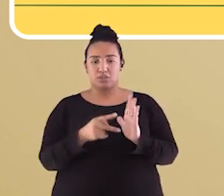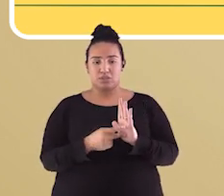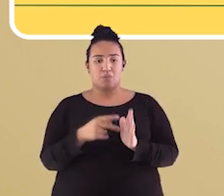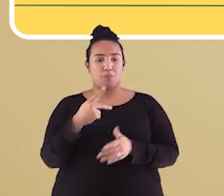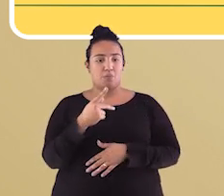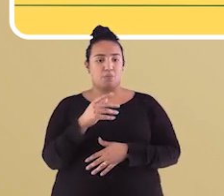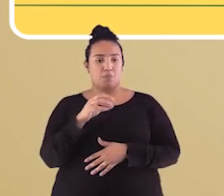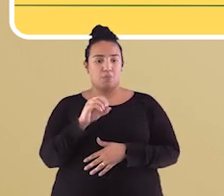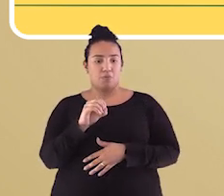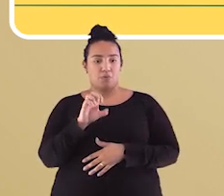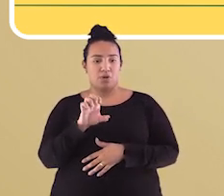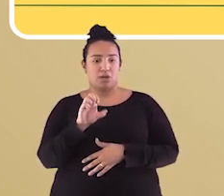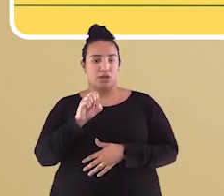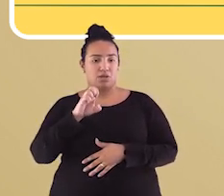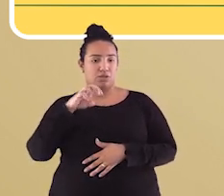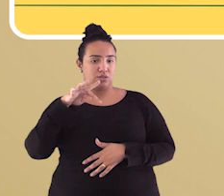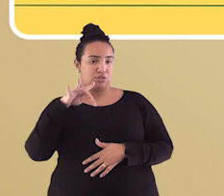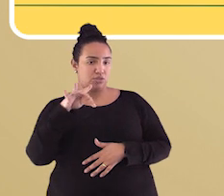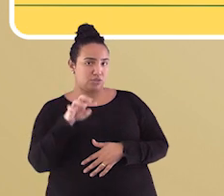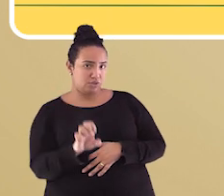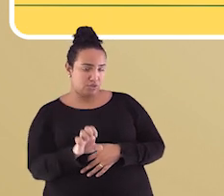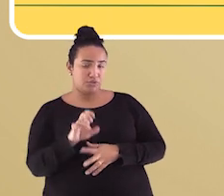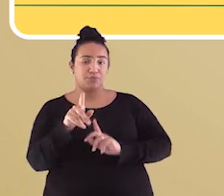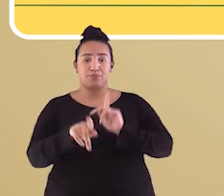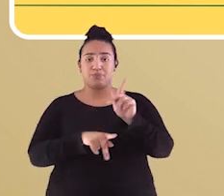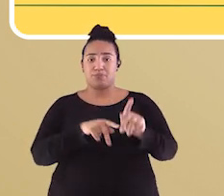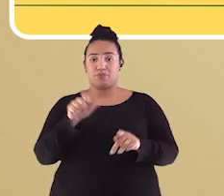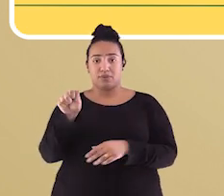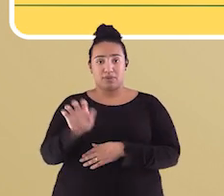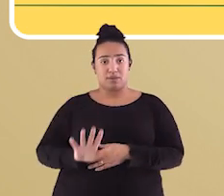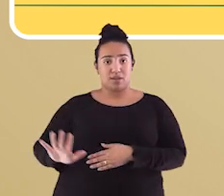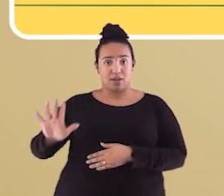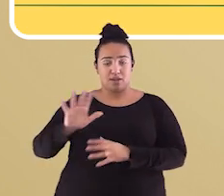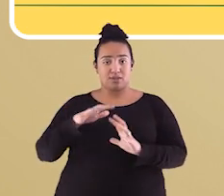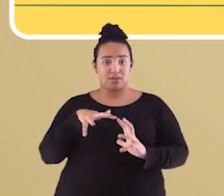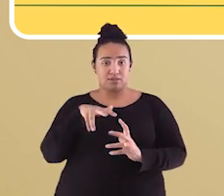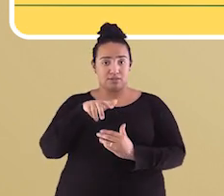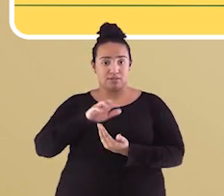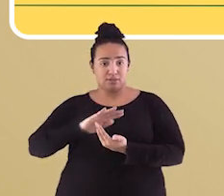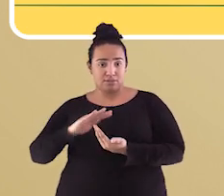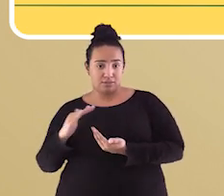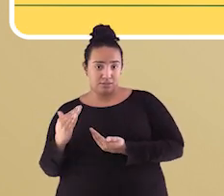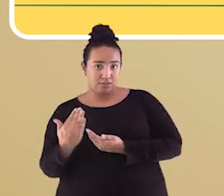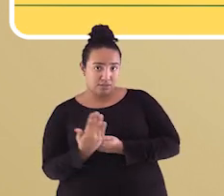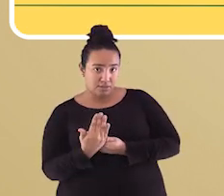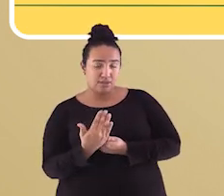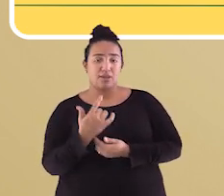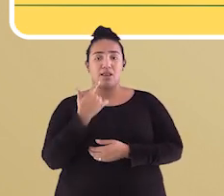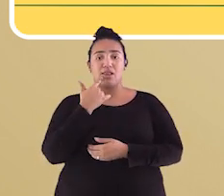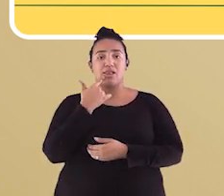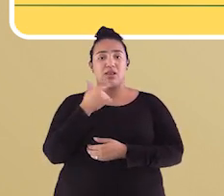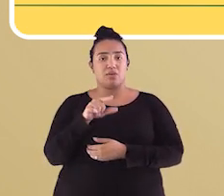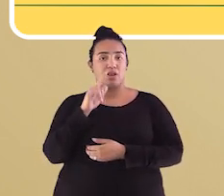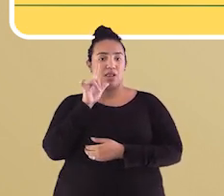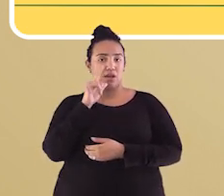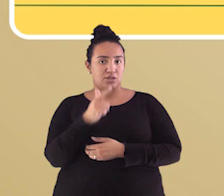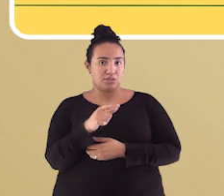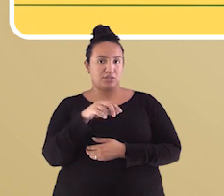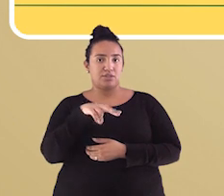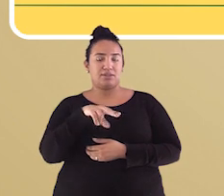poente, e os povos asiáticos se denominavam do Oriente, do latim nascente, devido às